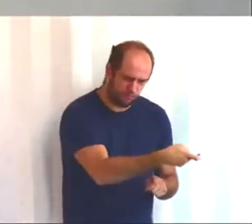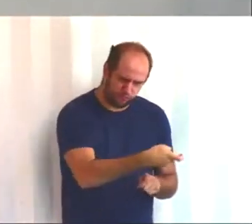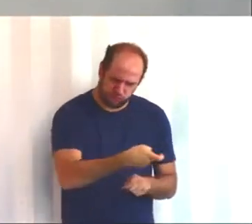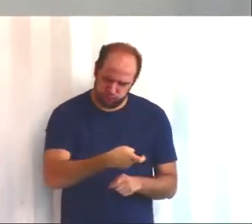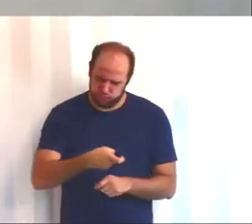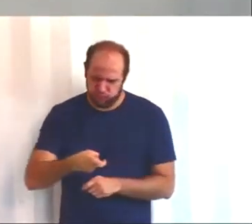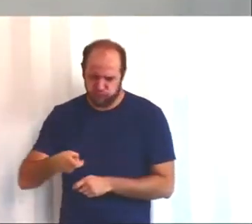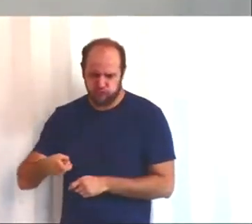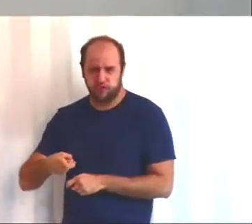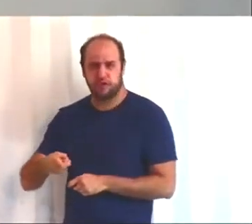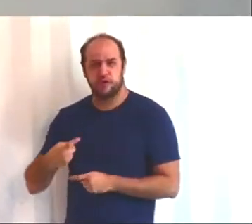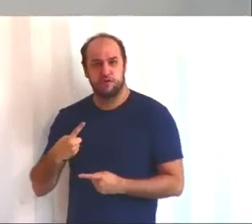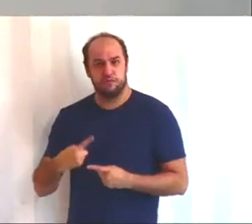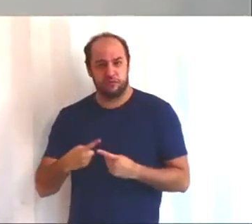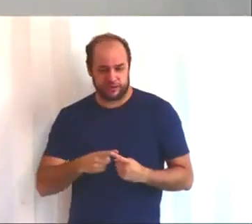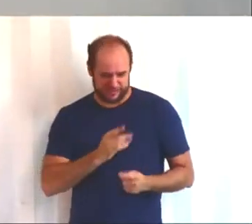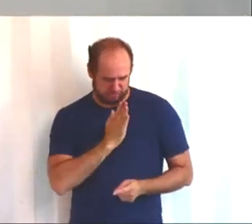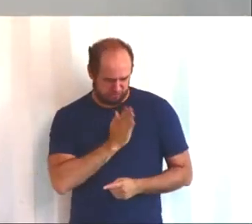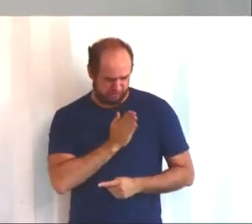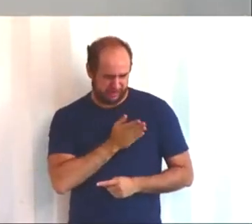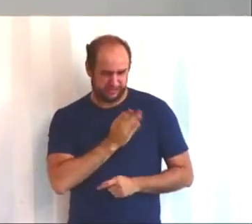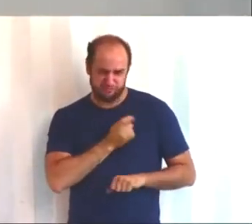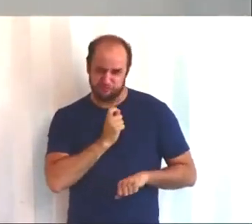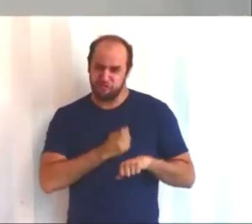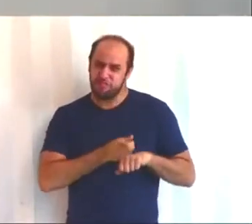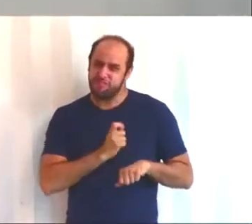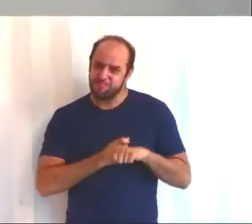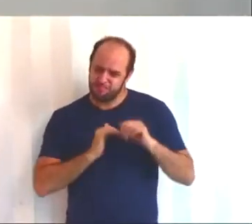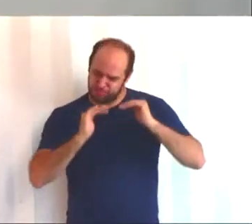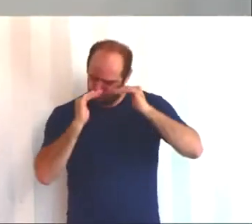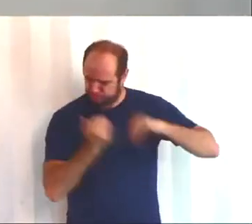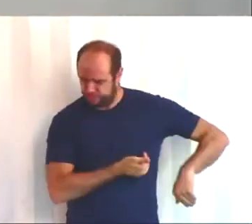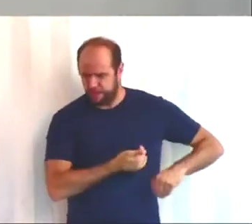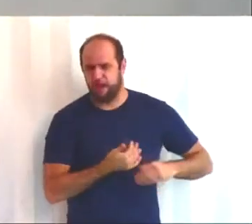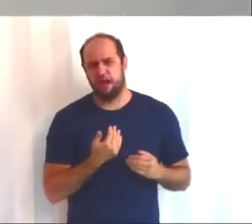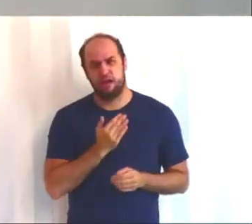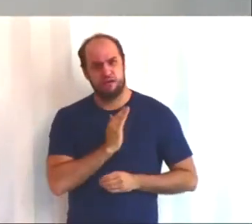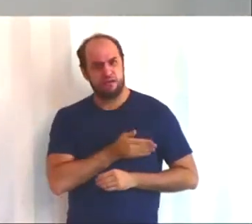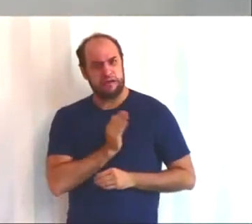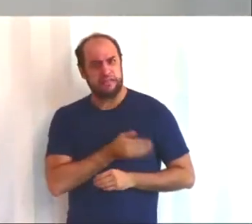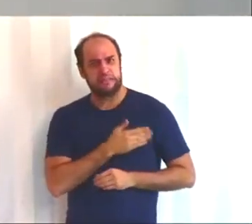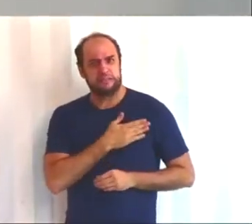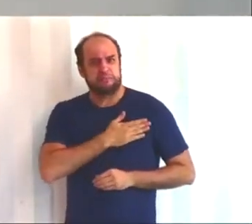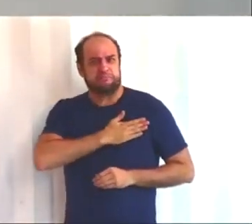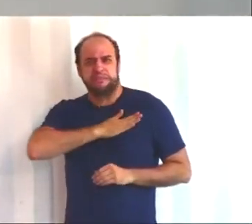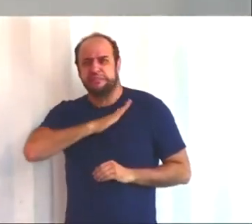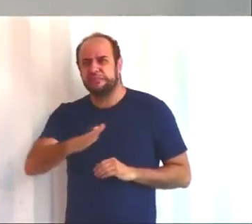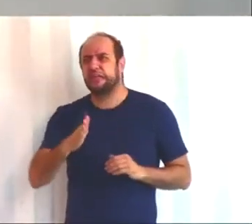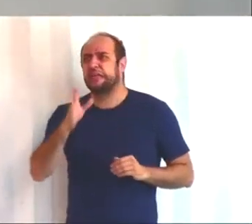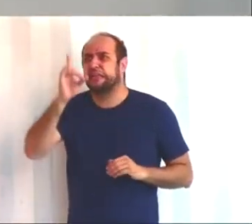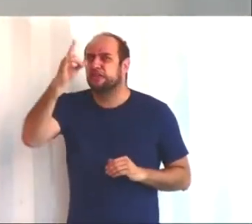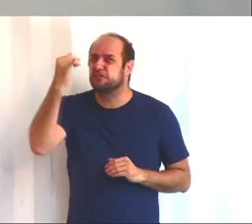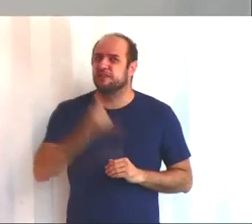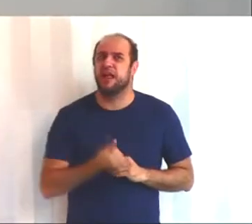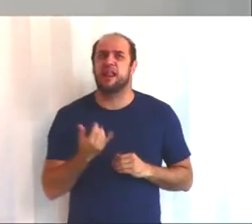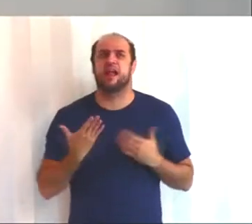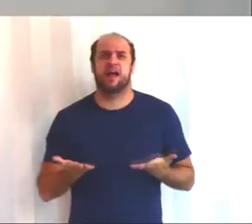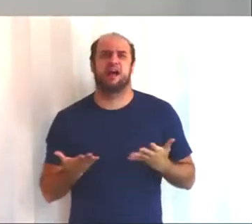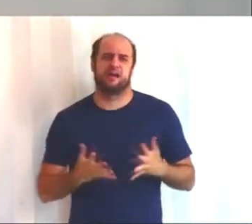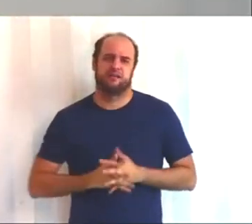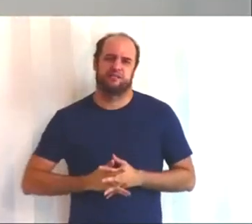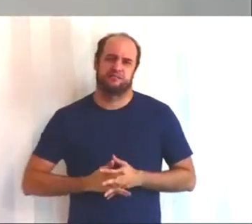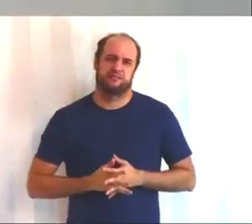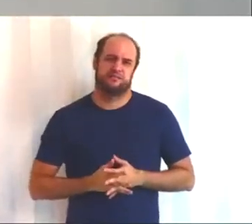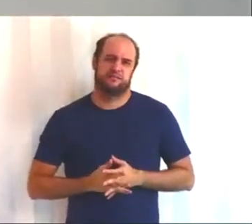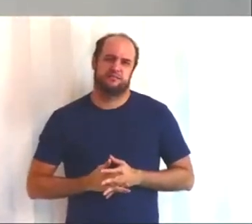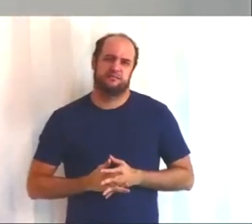volta. Porque o nosso coração não é coração de ovelha obediente, não é coração de quem se alegra na palavra do pastor. Um